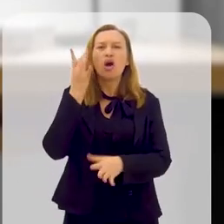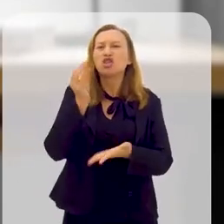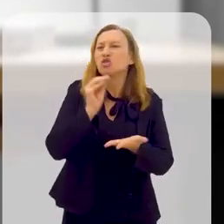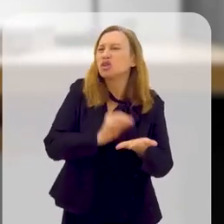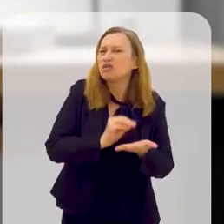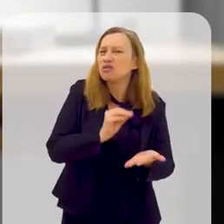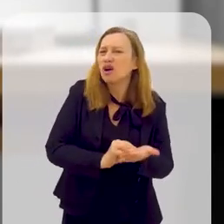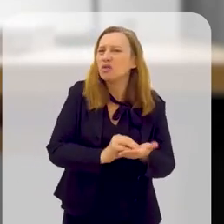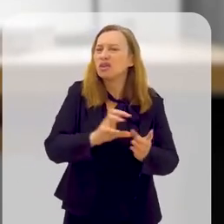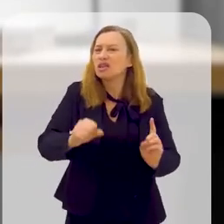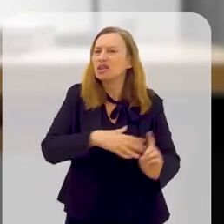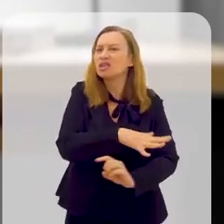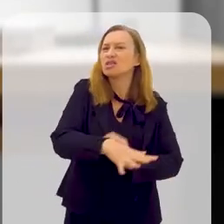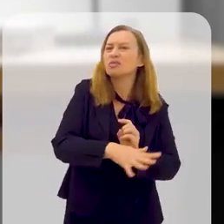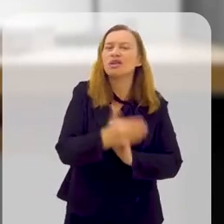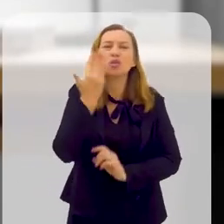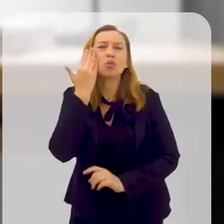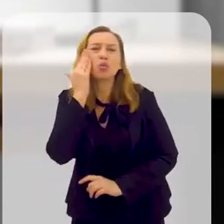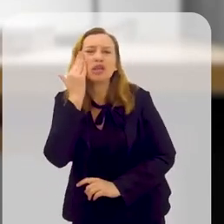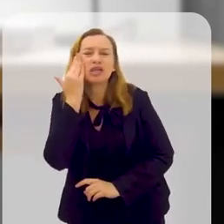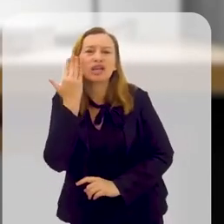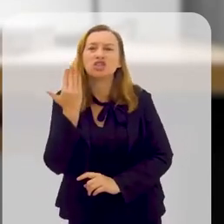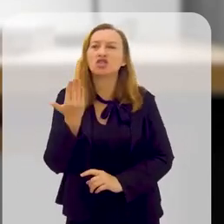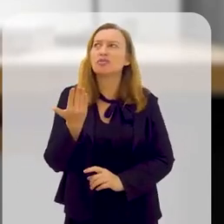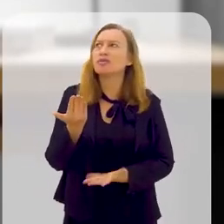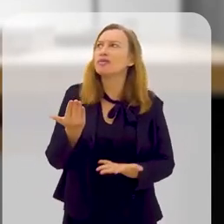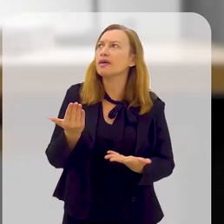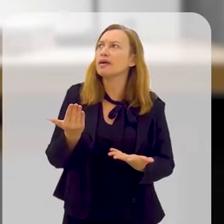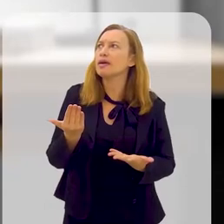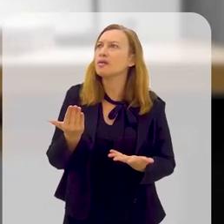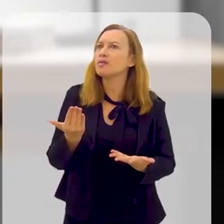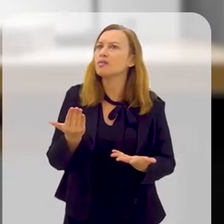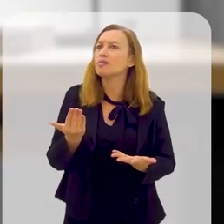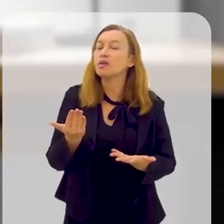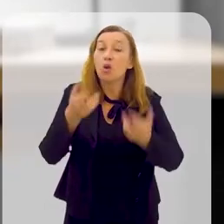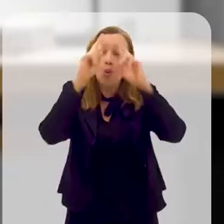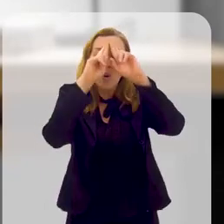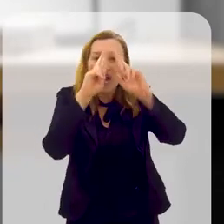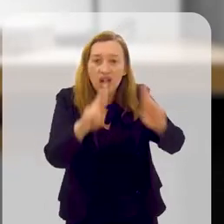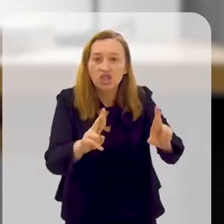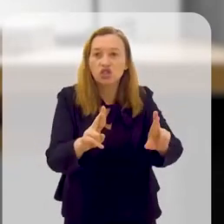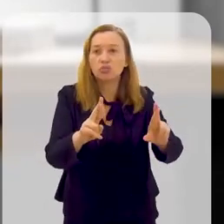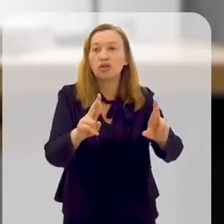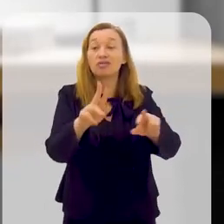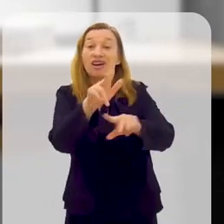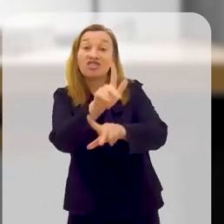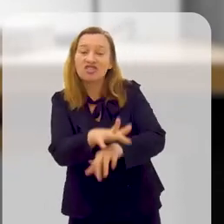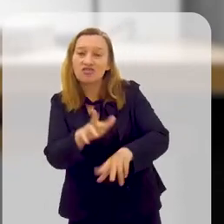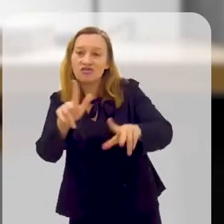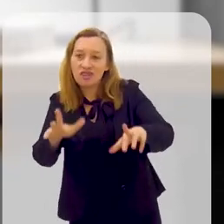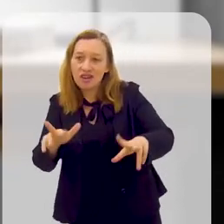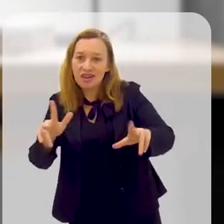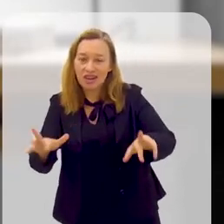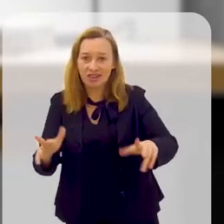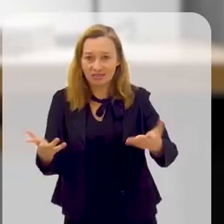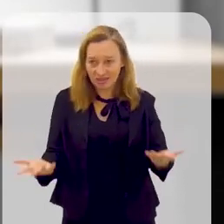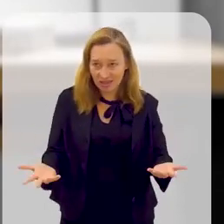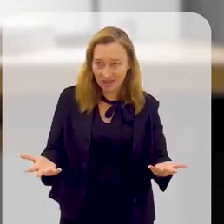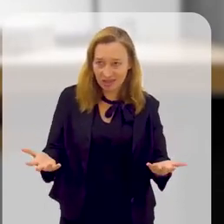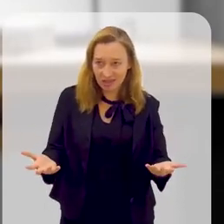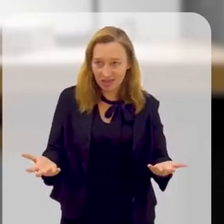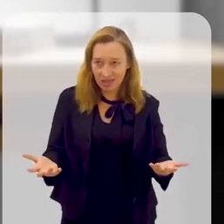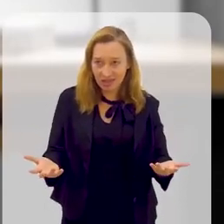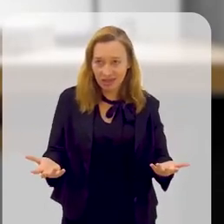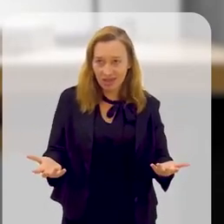Só que eu acho que falta da sociedade o entendimento é e um respeito às diferenças